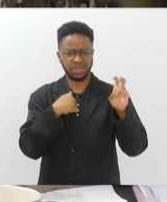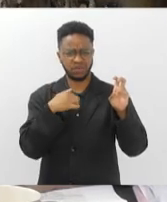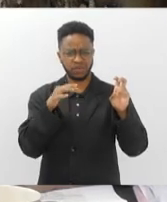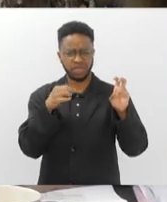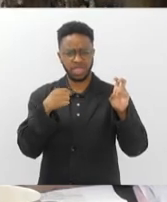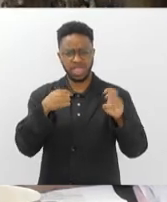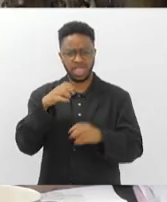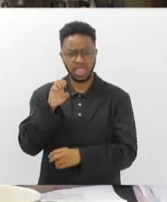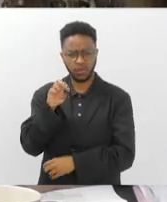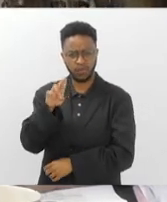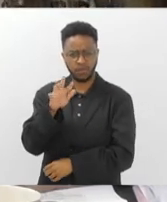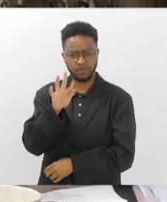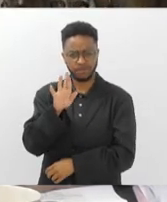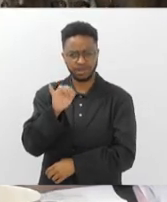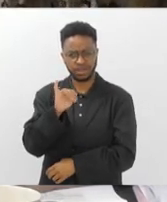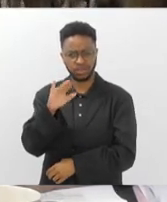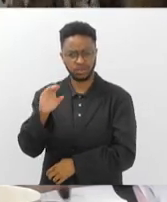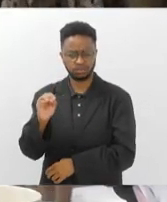os animais.